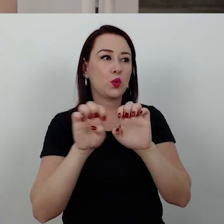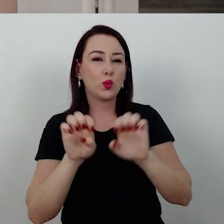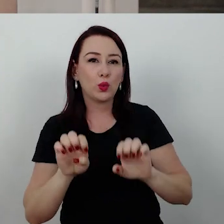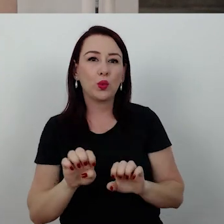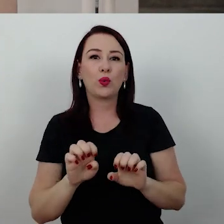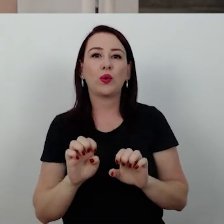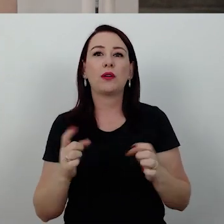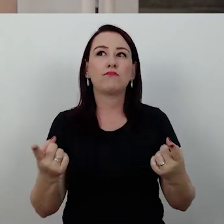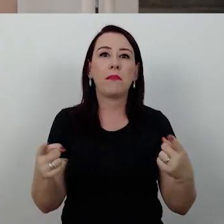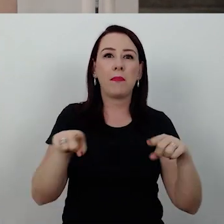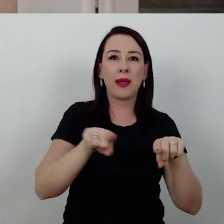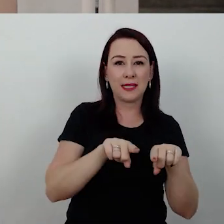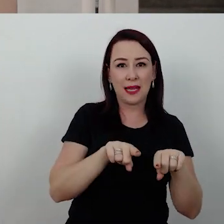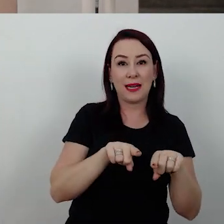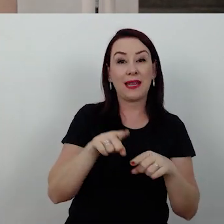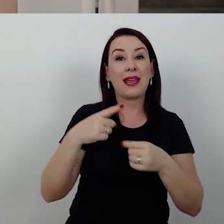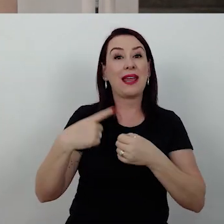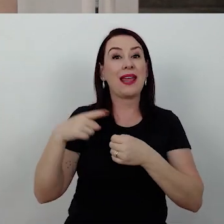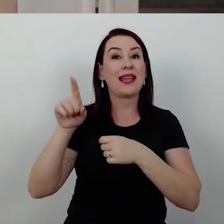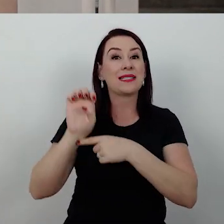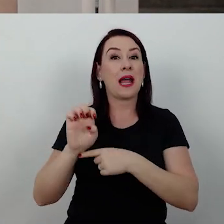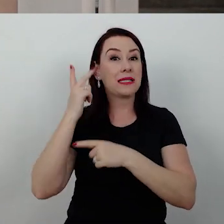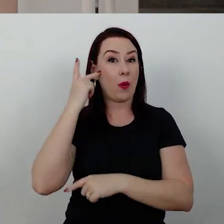SPCine com a Film Commission em São Paulo,